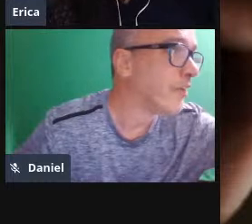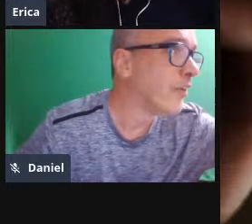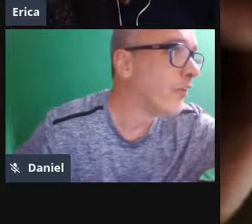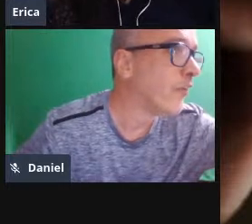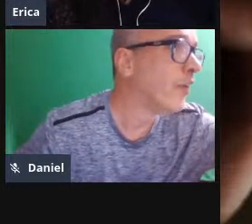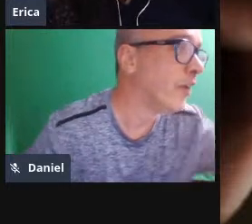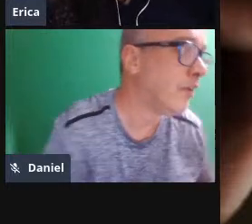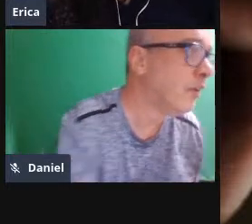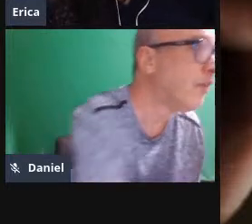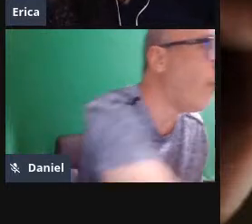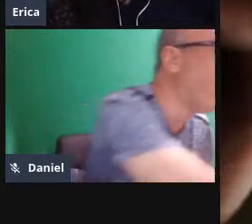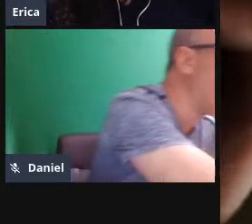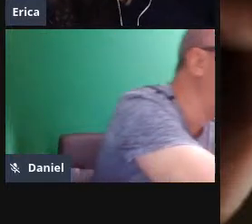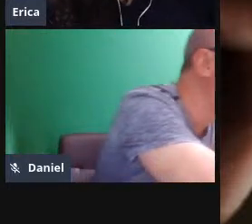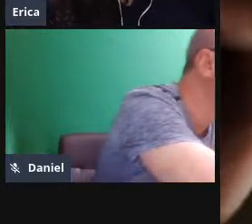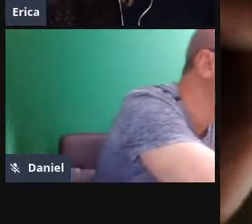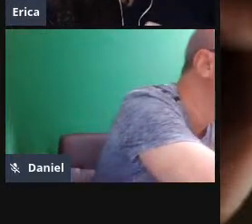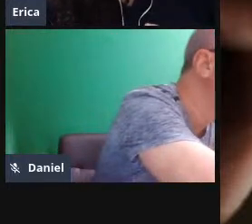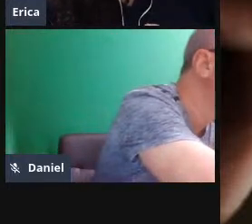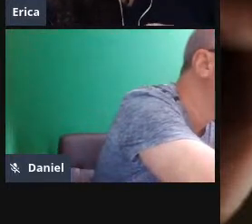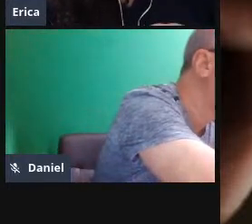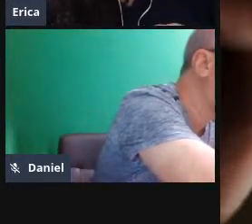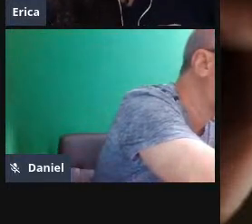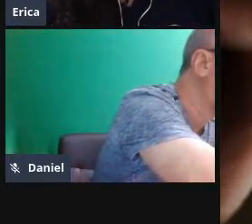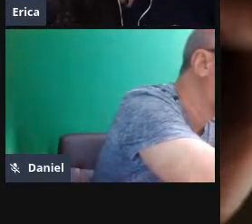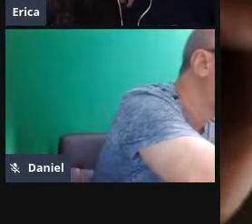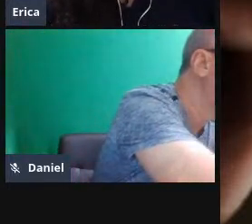Ó, antes de falar desse slide.